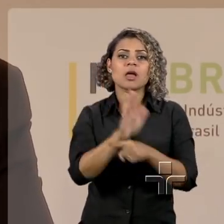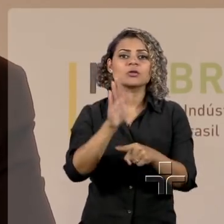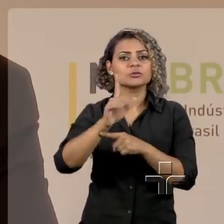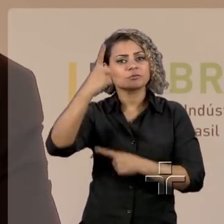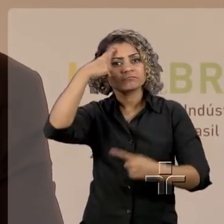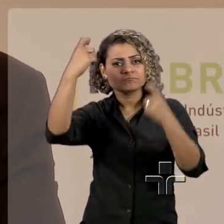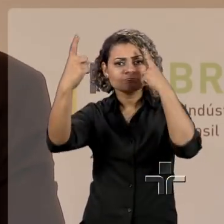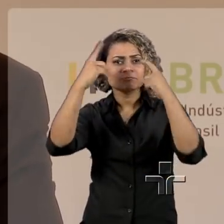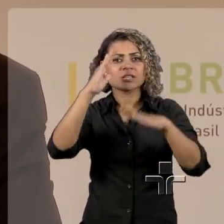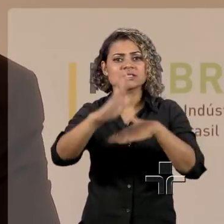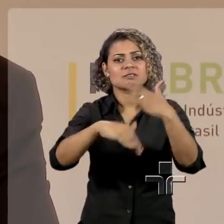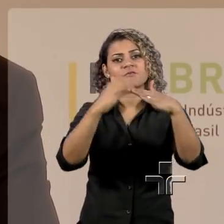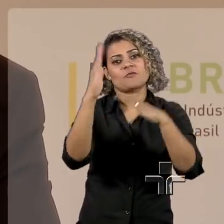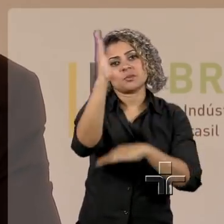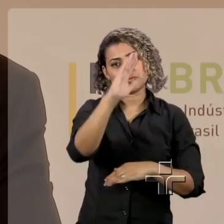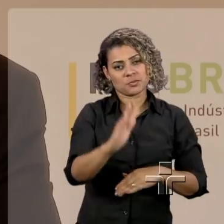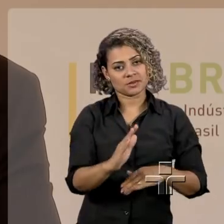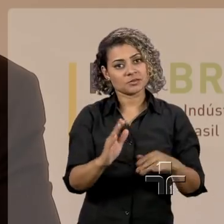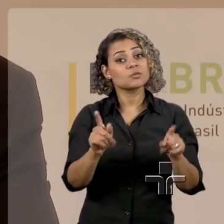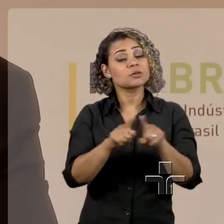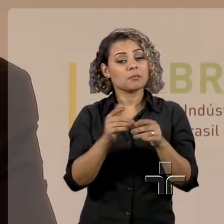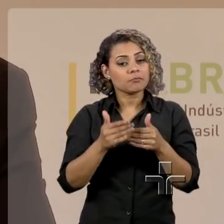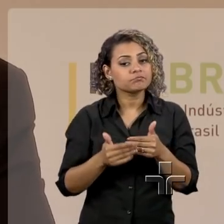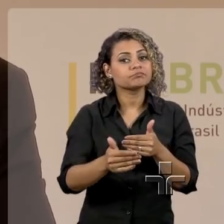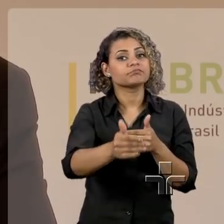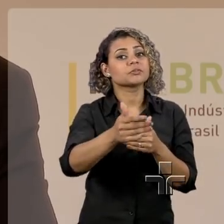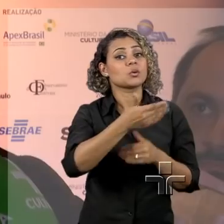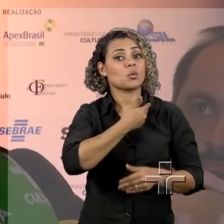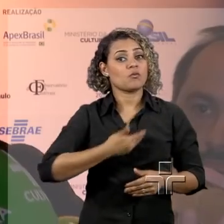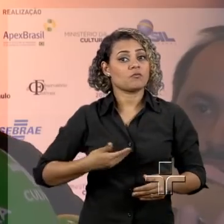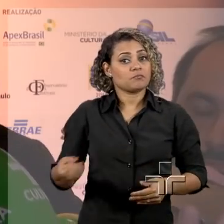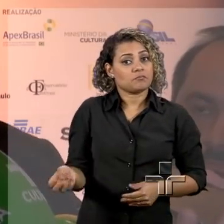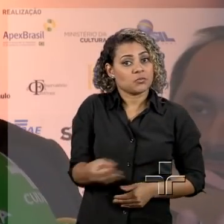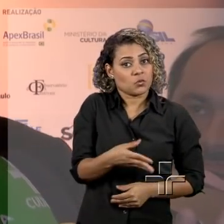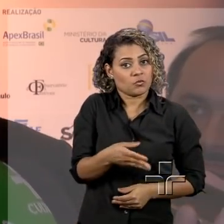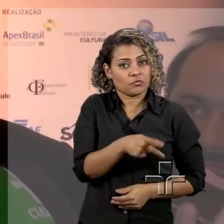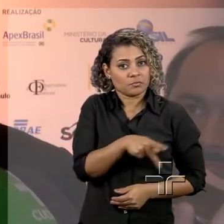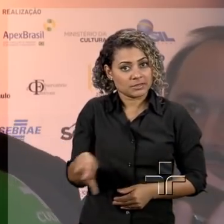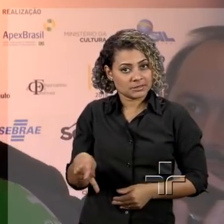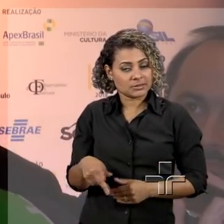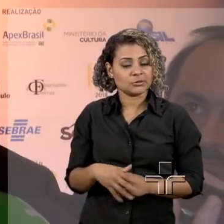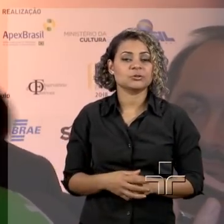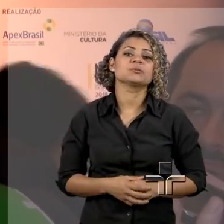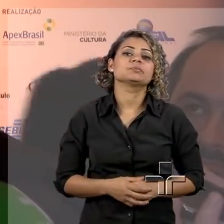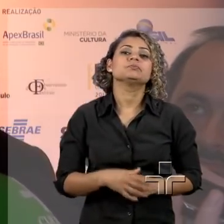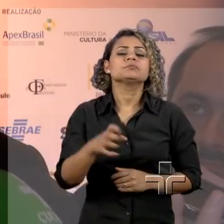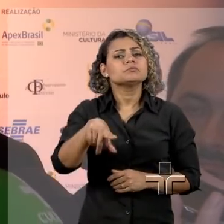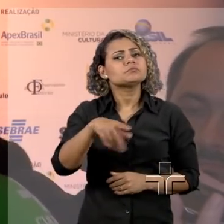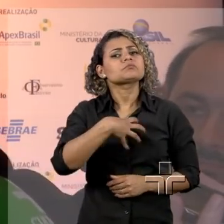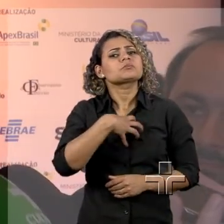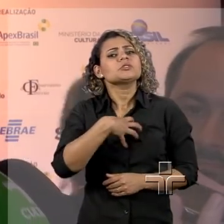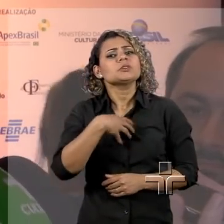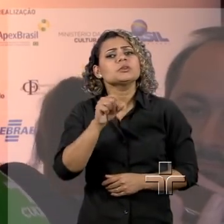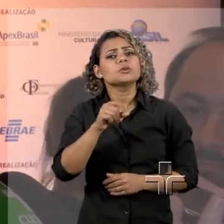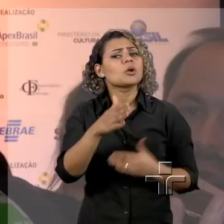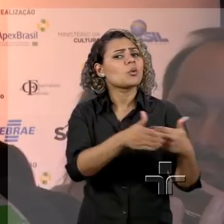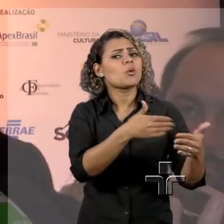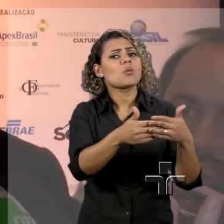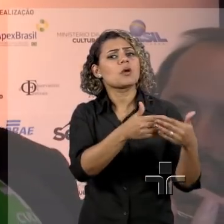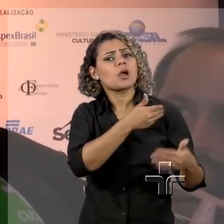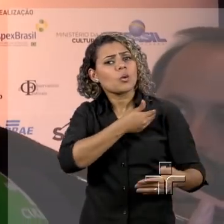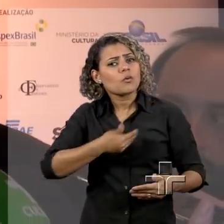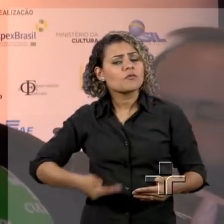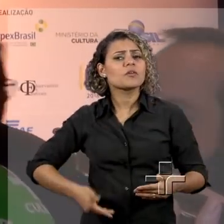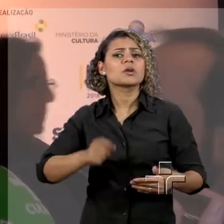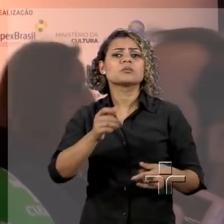no desenvolvimento do país a partir do próximo governo. É algo que faz sentido para qualquer governo, porque